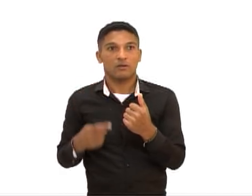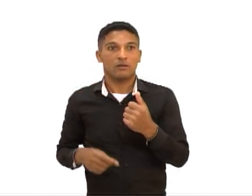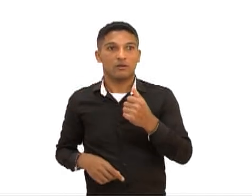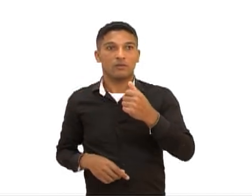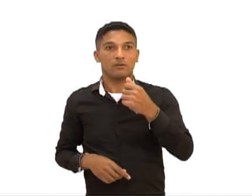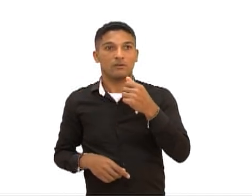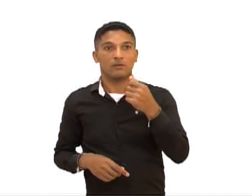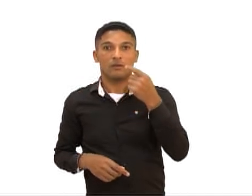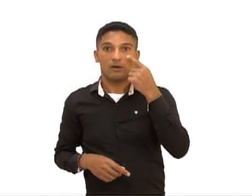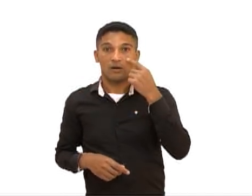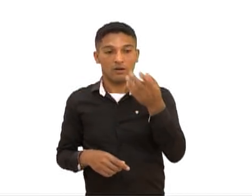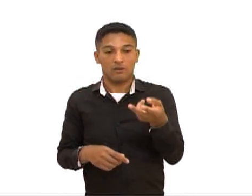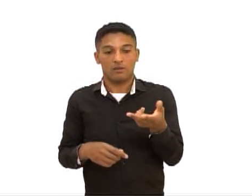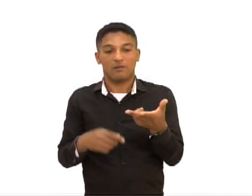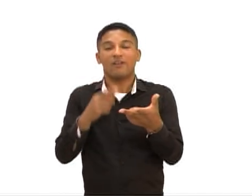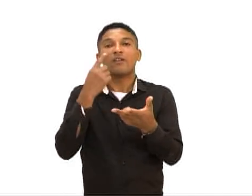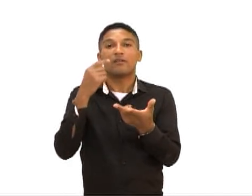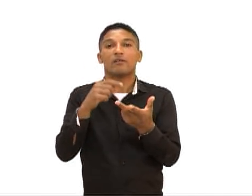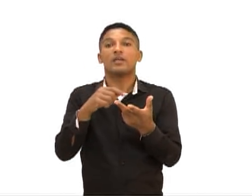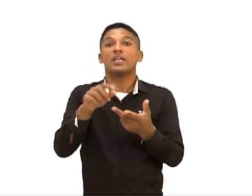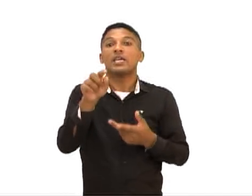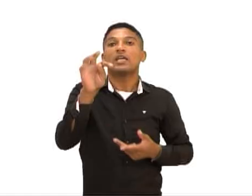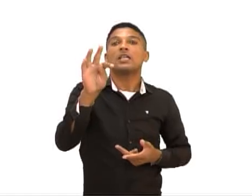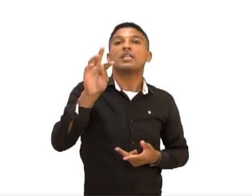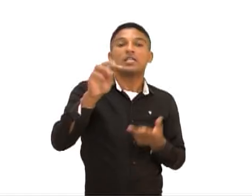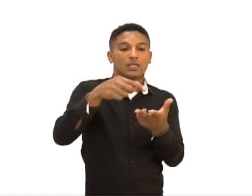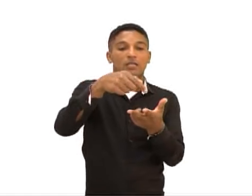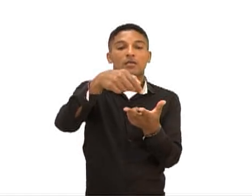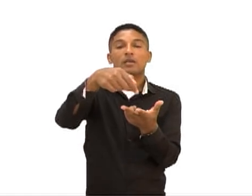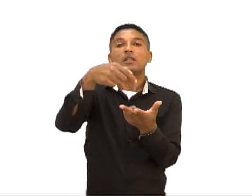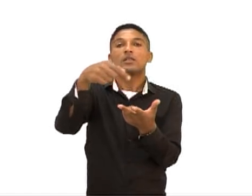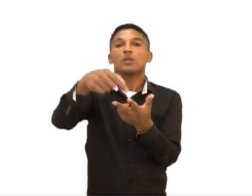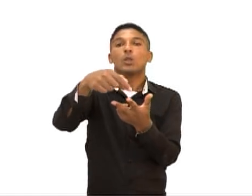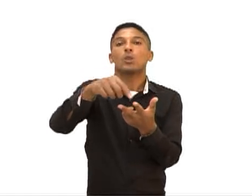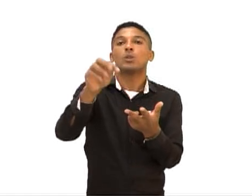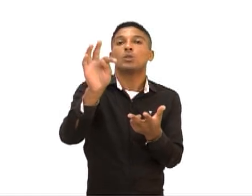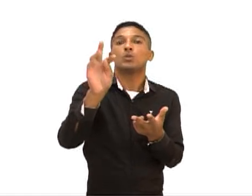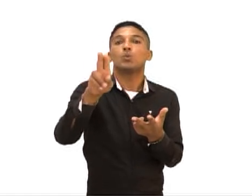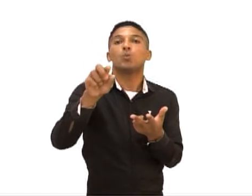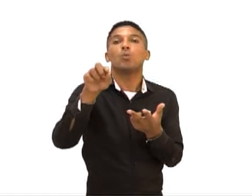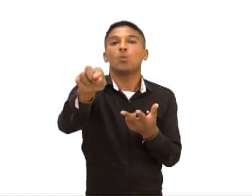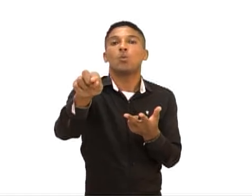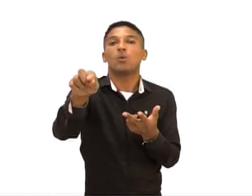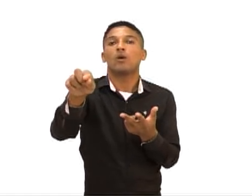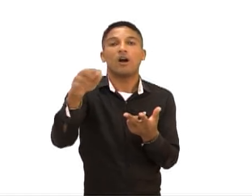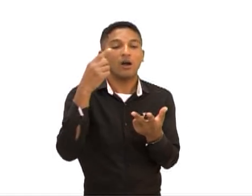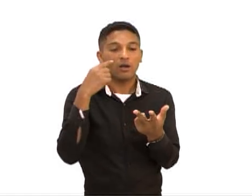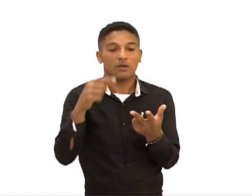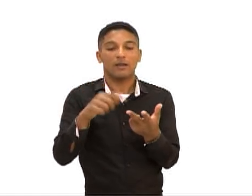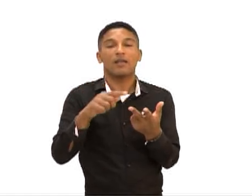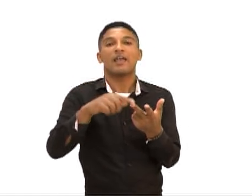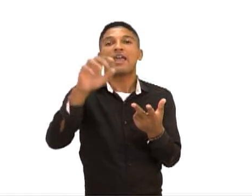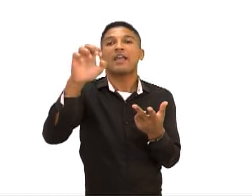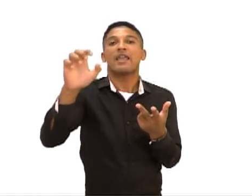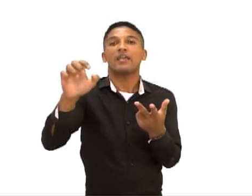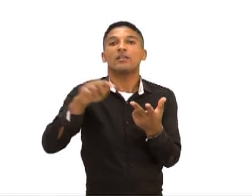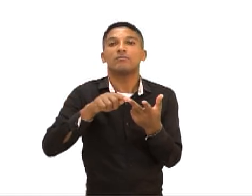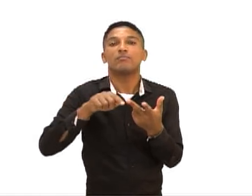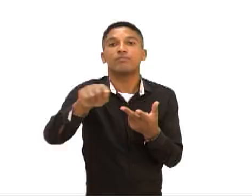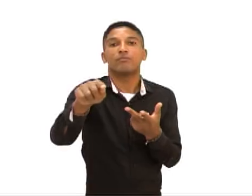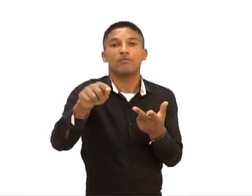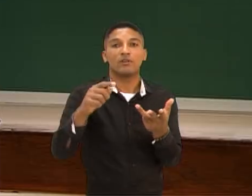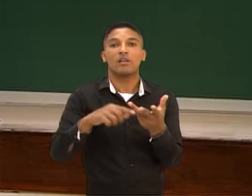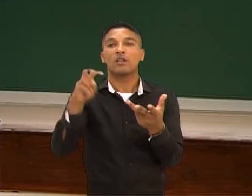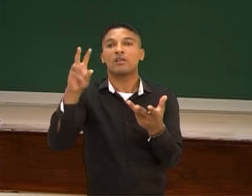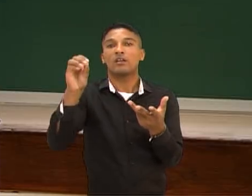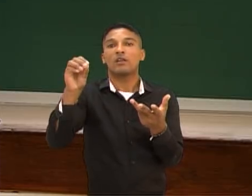pessoas. Então, ajuda tu, ajude ele, ajudemos nós, ajudai vós e ajudem eles. Mas como será